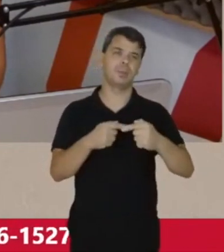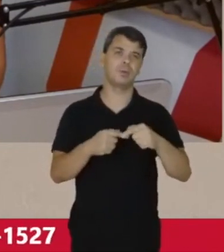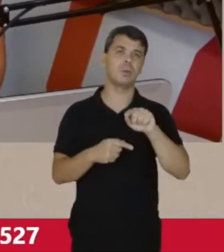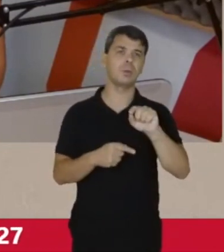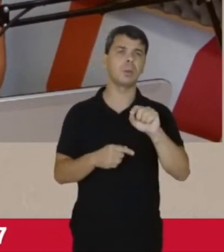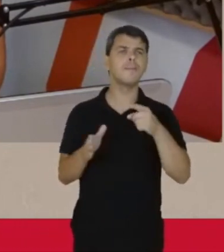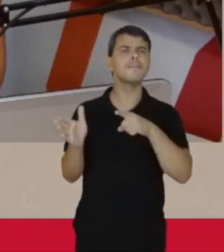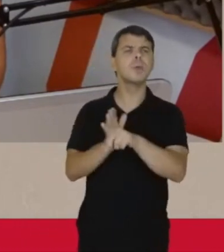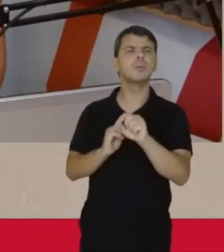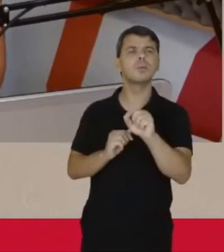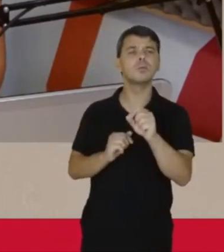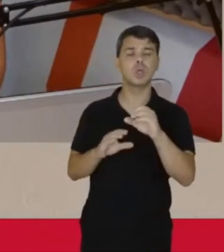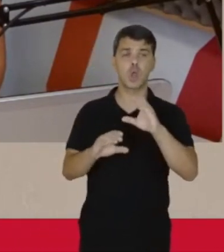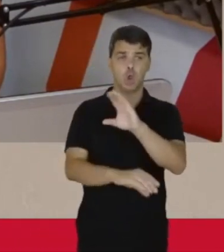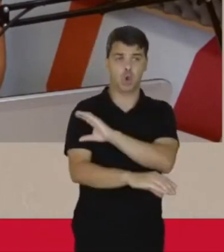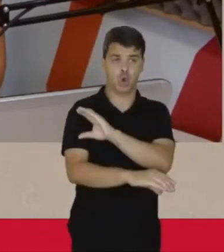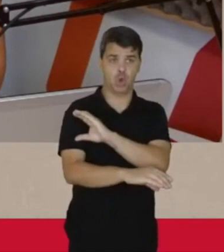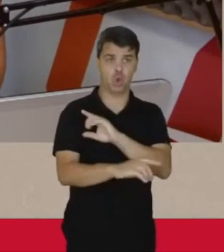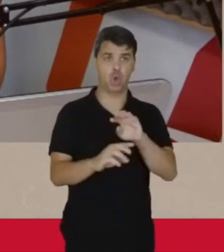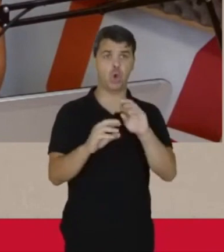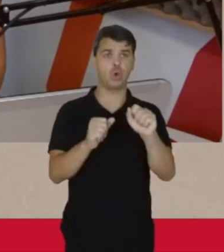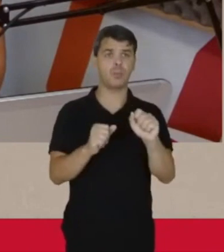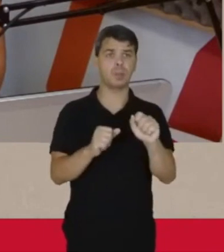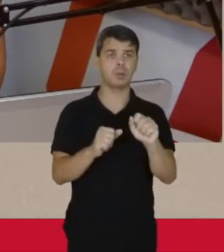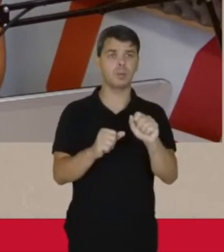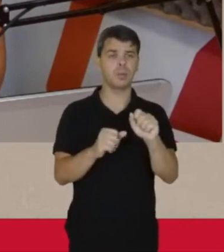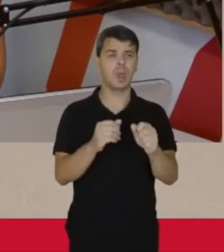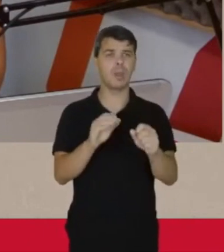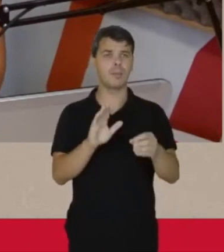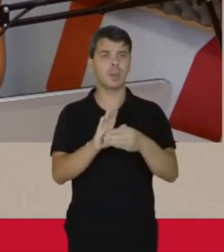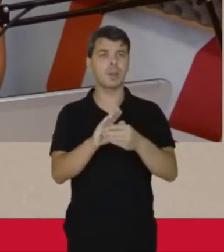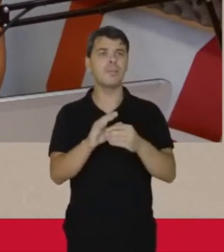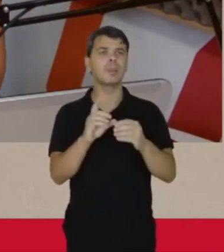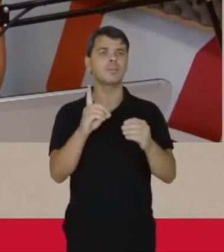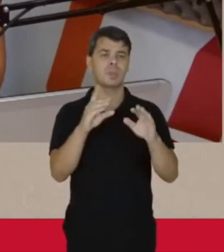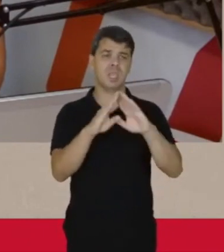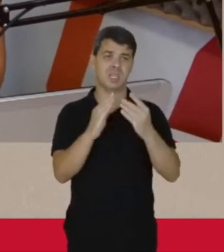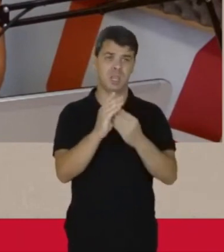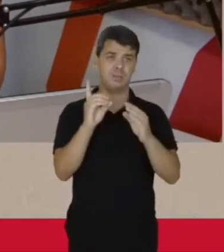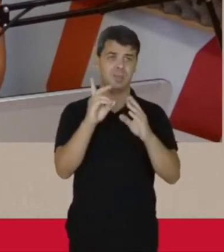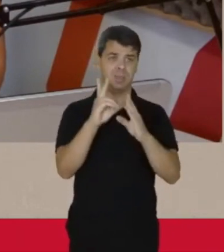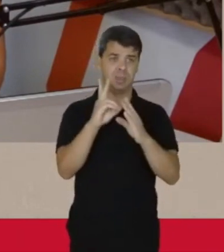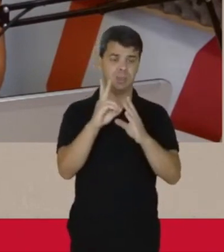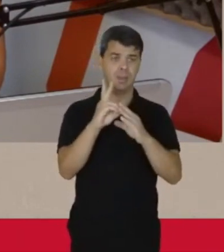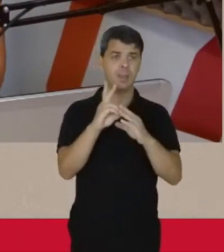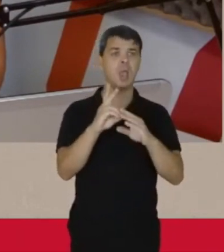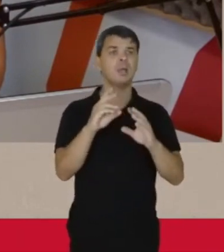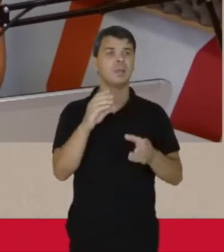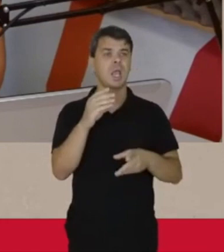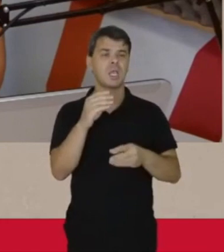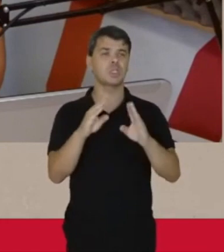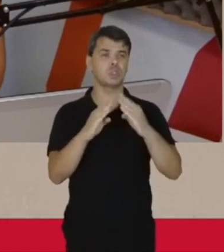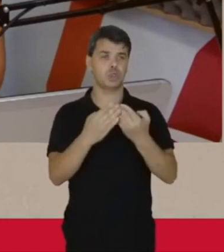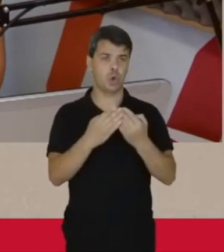está falando. Você coordenou programas como a implantação de escolas indígenas, a Escola Integral em Minas Gerais, a